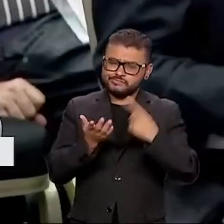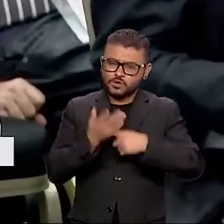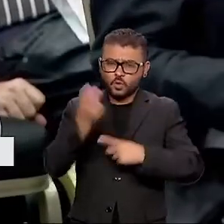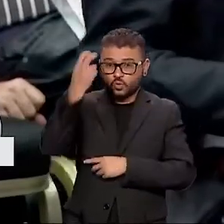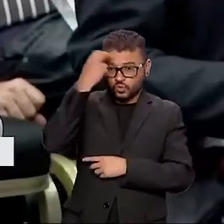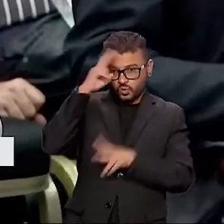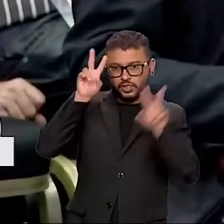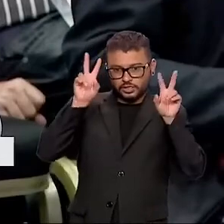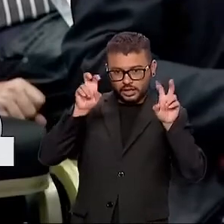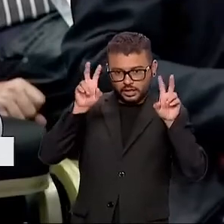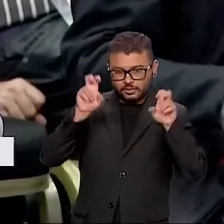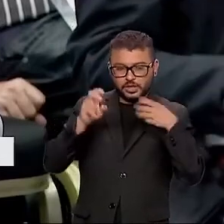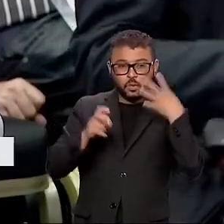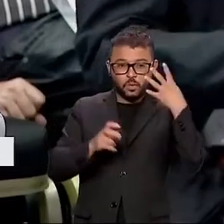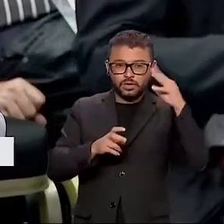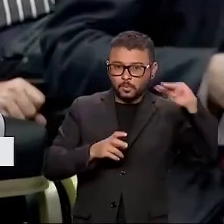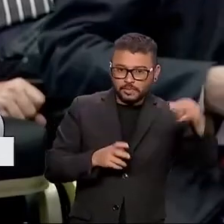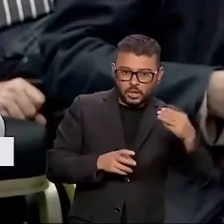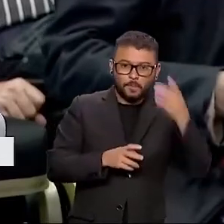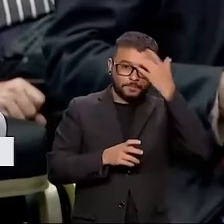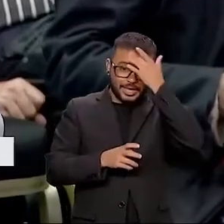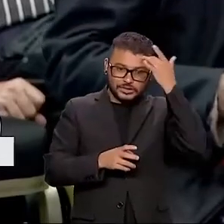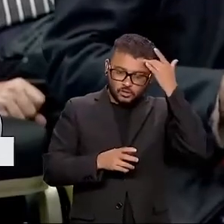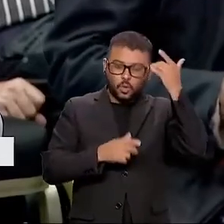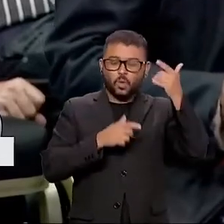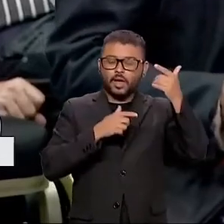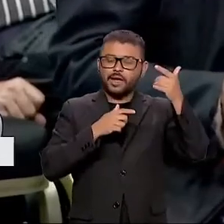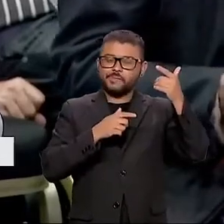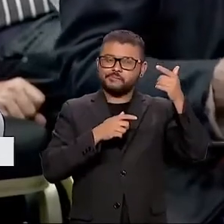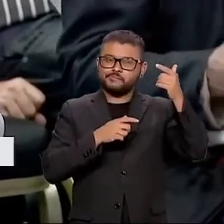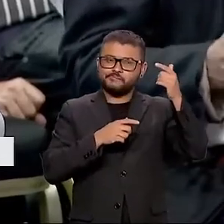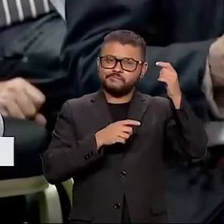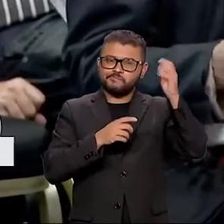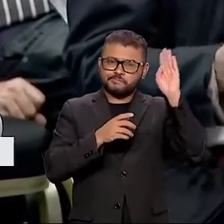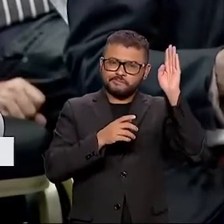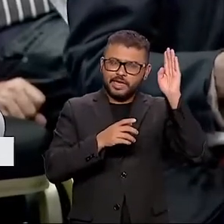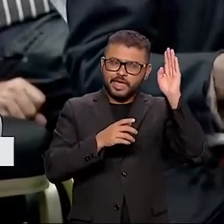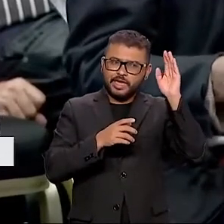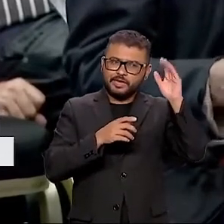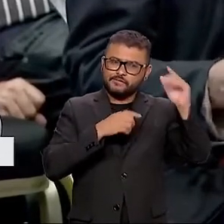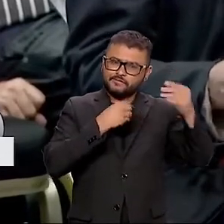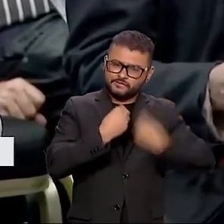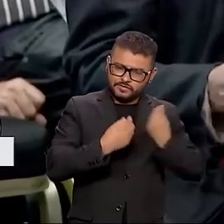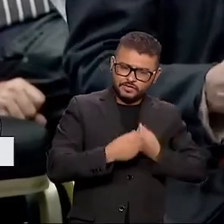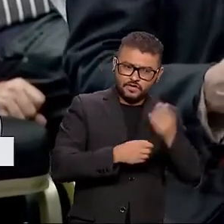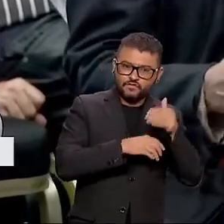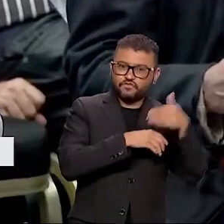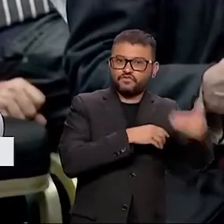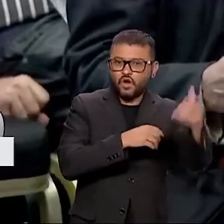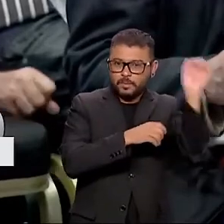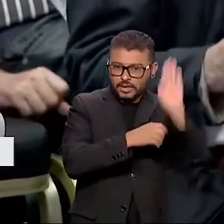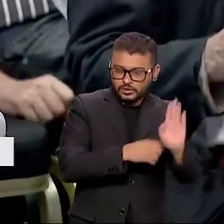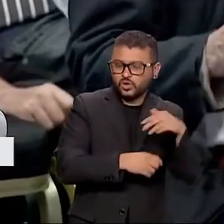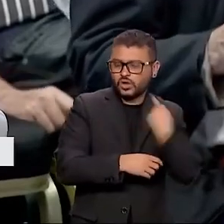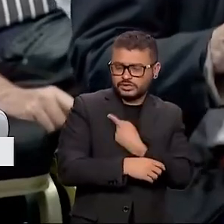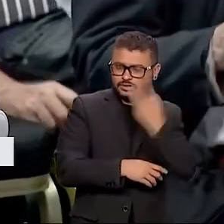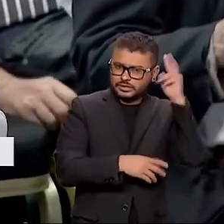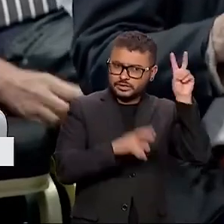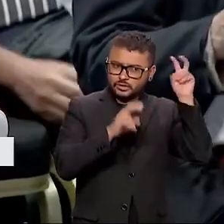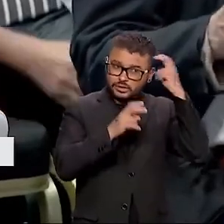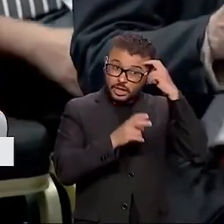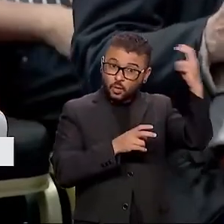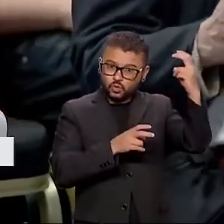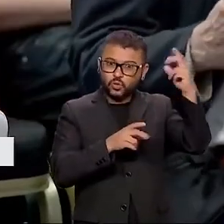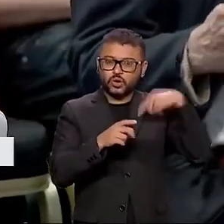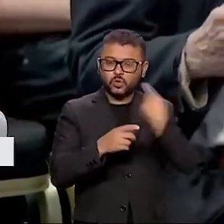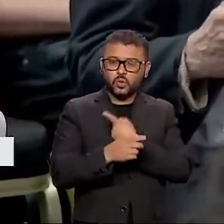cultura e tem 4 milhões de brasileiros morando fora do Brasil e a cultura é uma coisa muito forte para a gente, quando a gente está fora do Brasil, e a maneira como